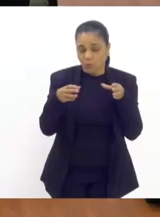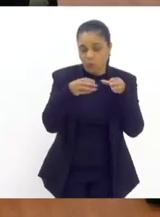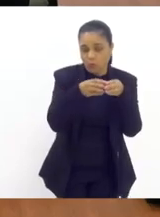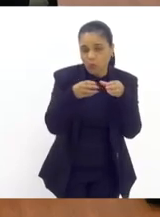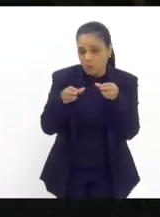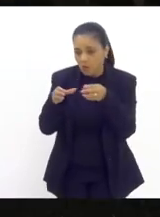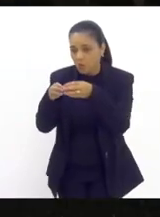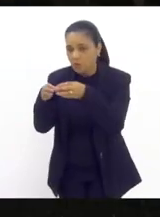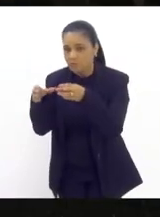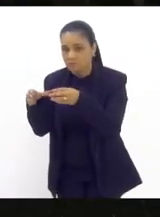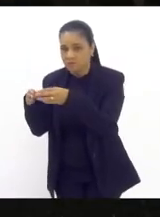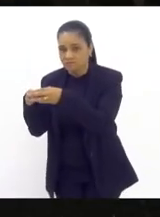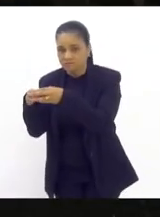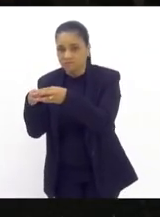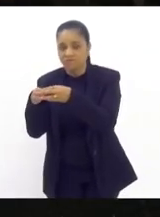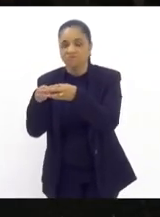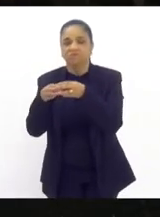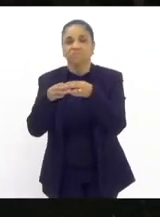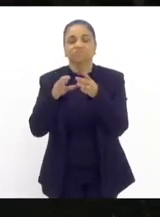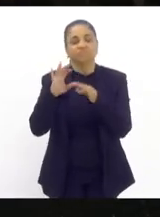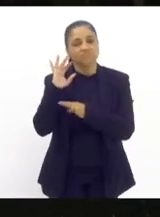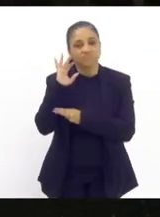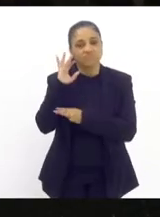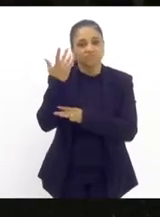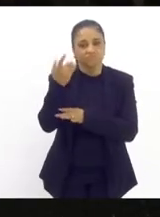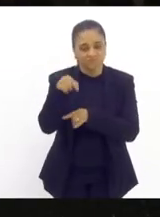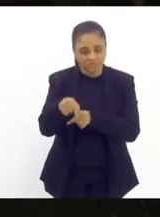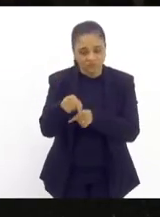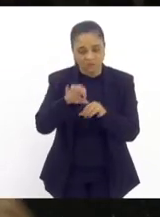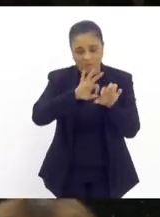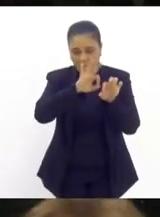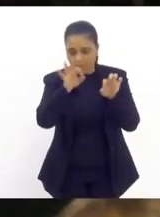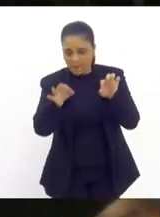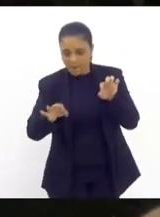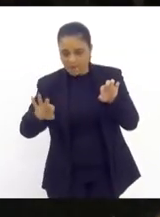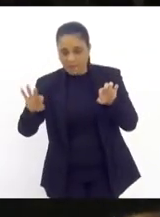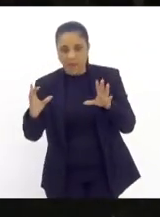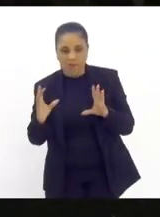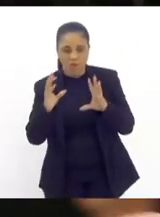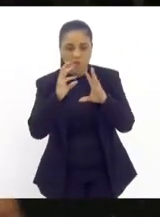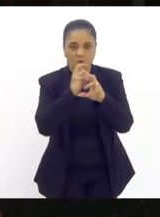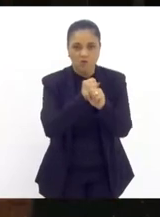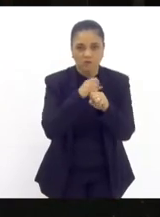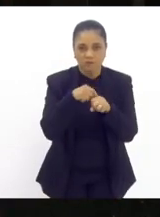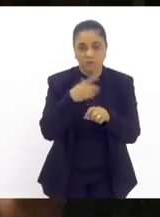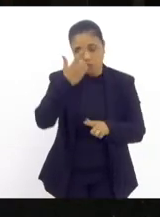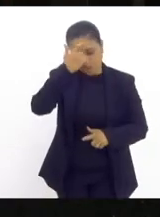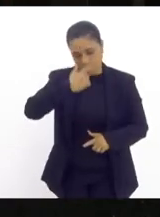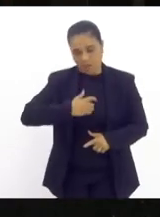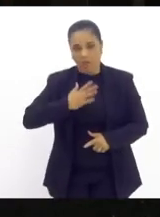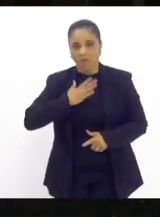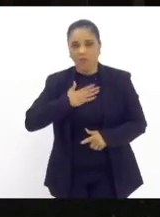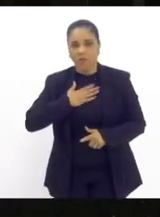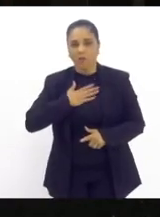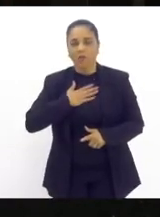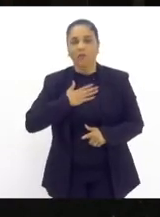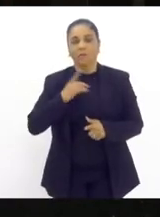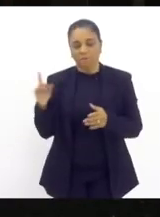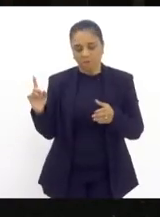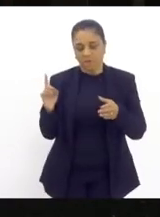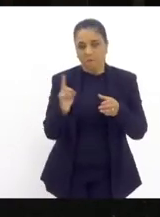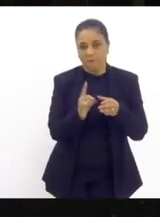de saneamento ambiental e orçamento da qual eu sou membro titular